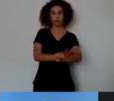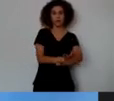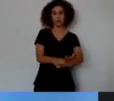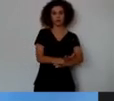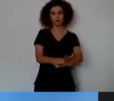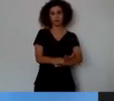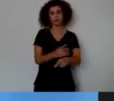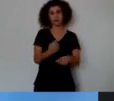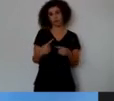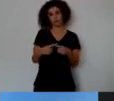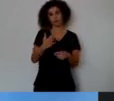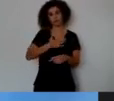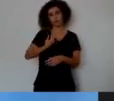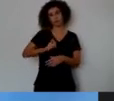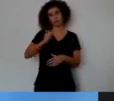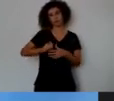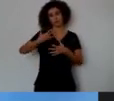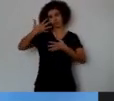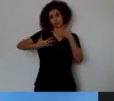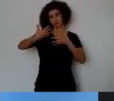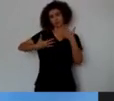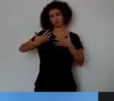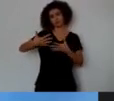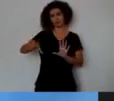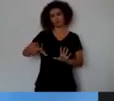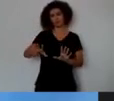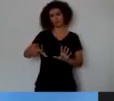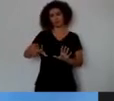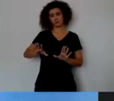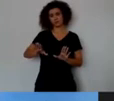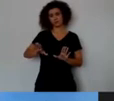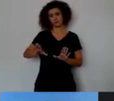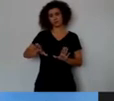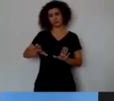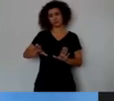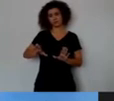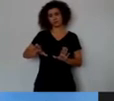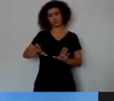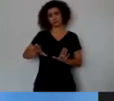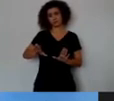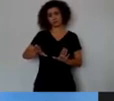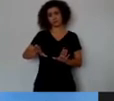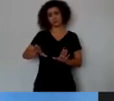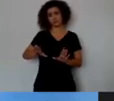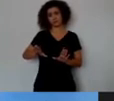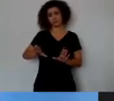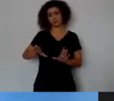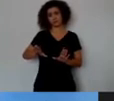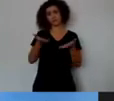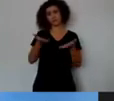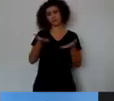afetam diariamente, né? Então, colocar pessoas negras apenas nesse lugar é muito problemático e eu gostaria de convidar vocês